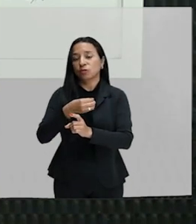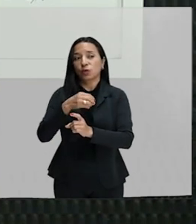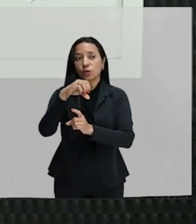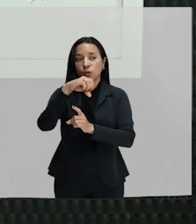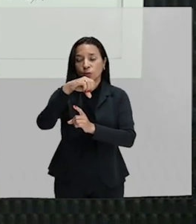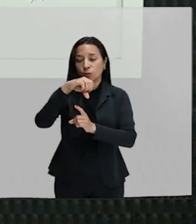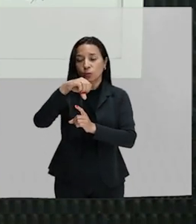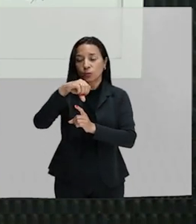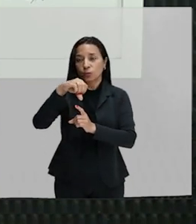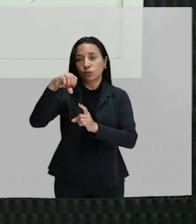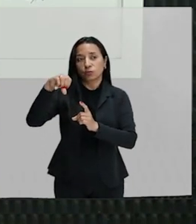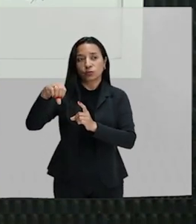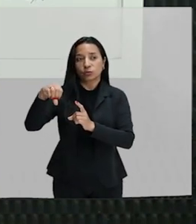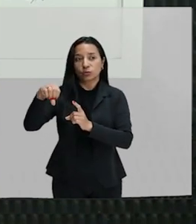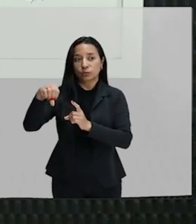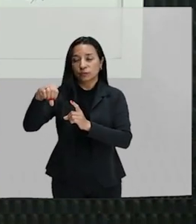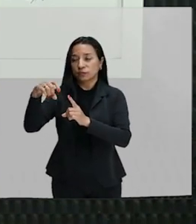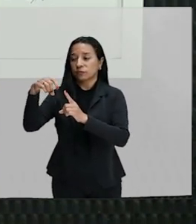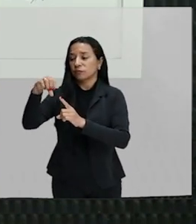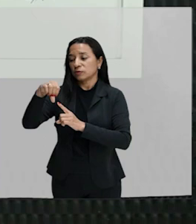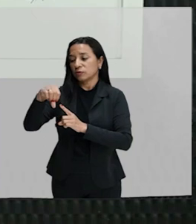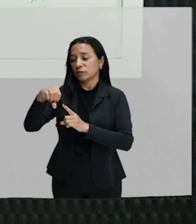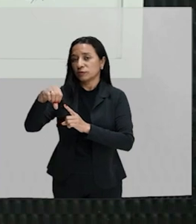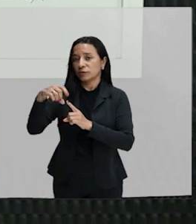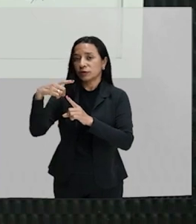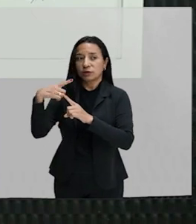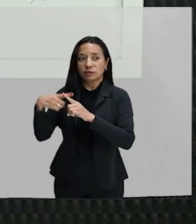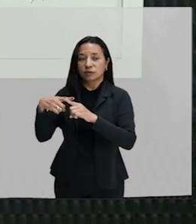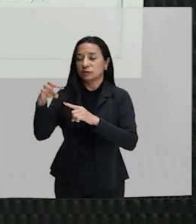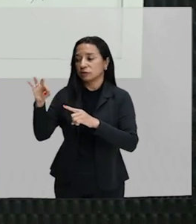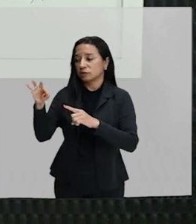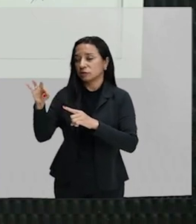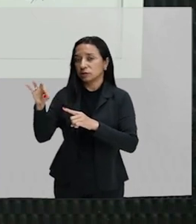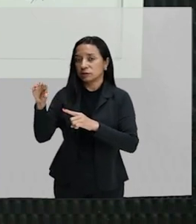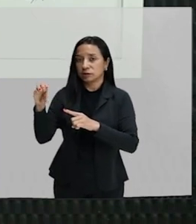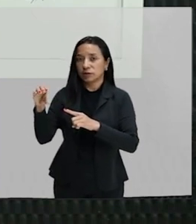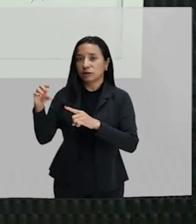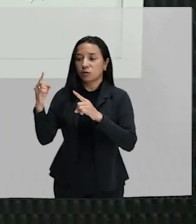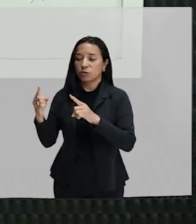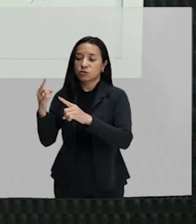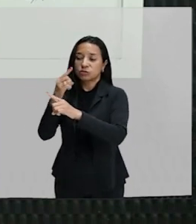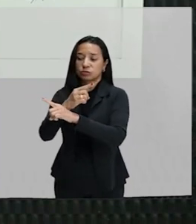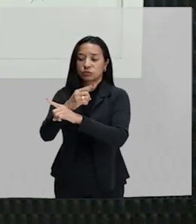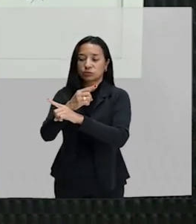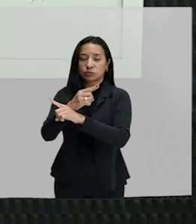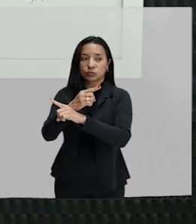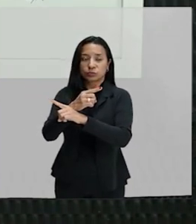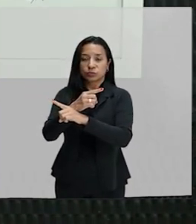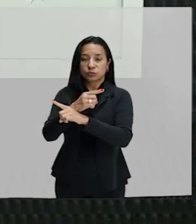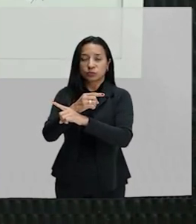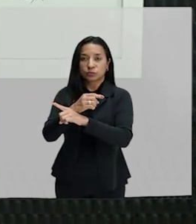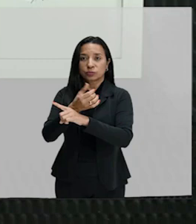vezes a temperatura em cé eu vou passar para o primeiro membro vamos fazer só essa troca Tá ok então vai ficar